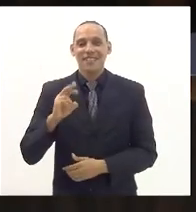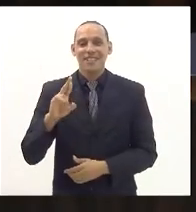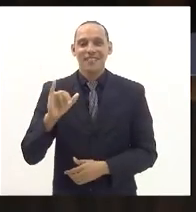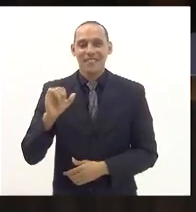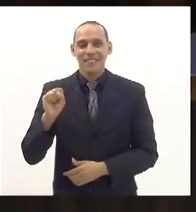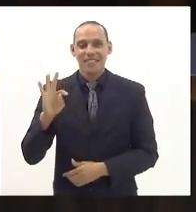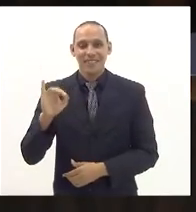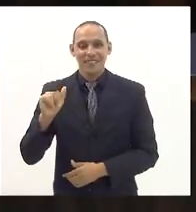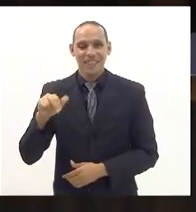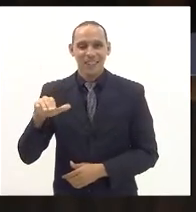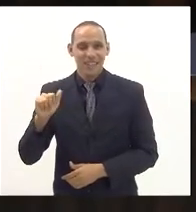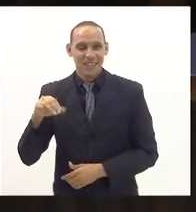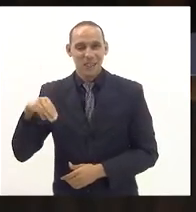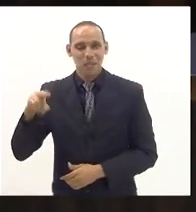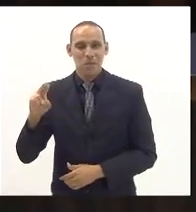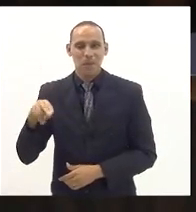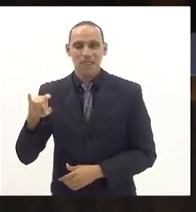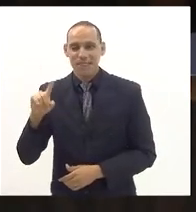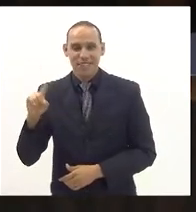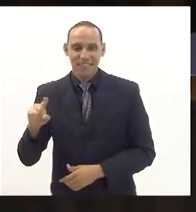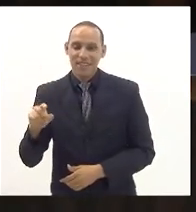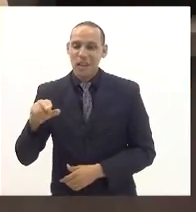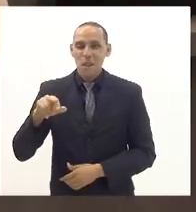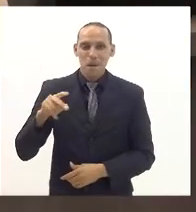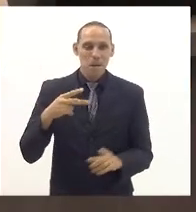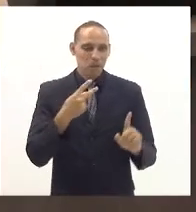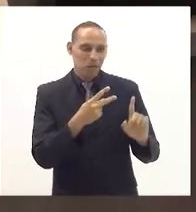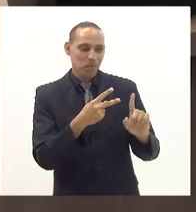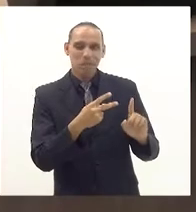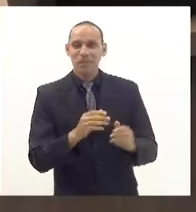Muniz irmã do homenageado